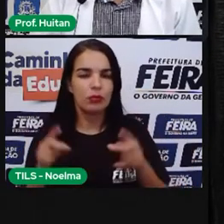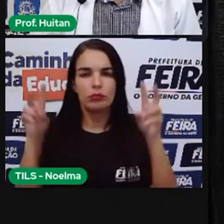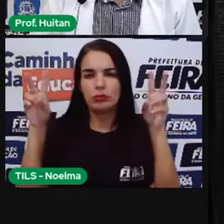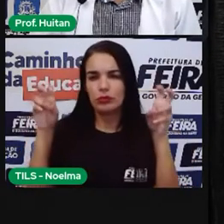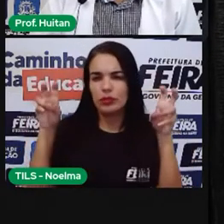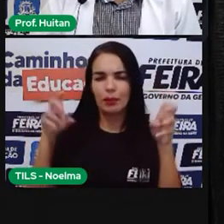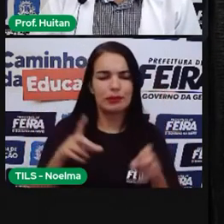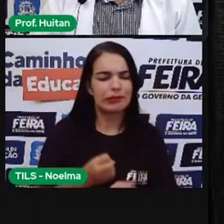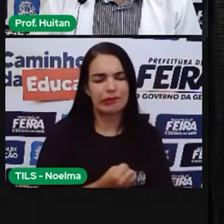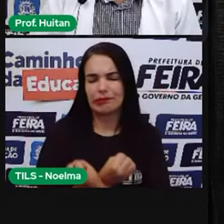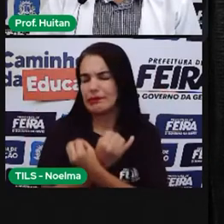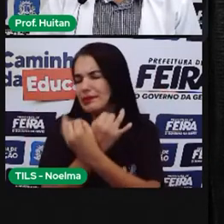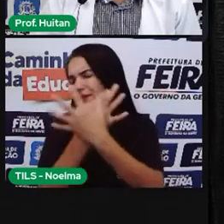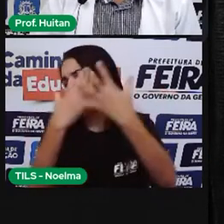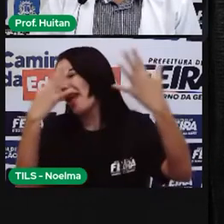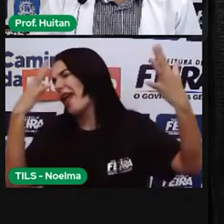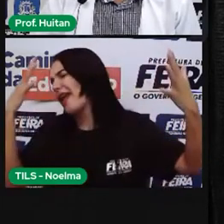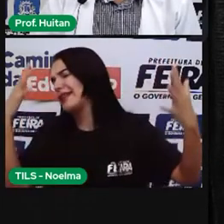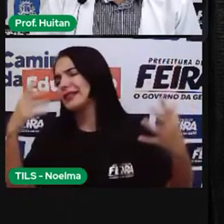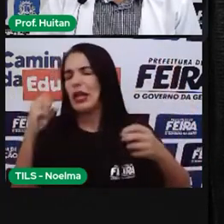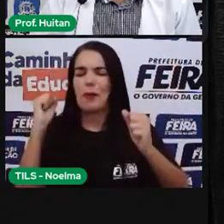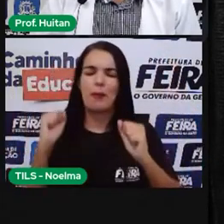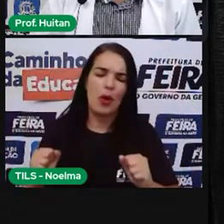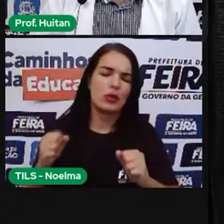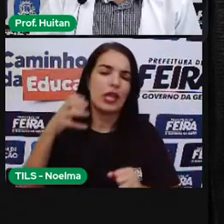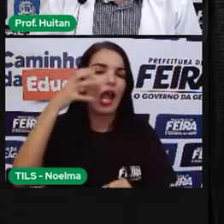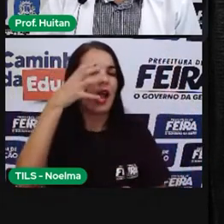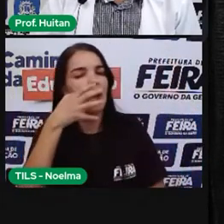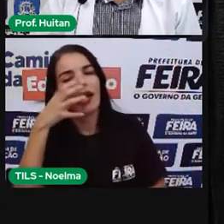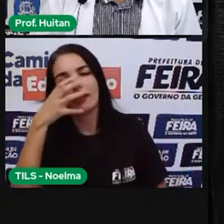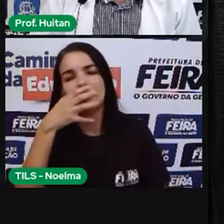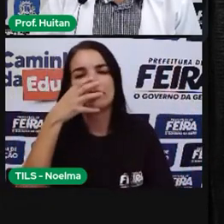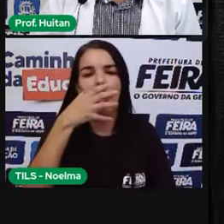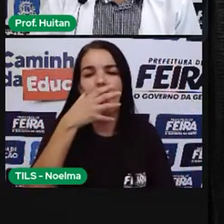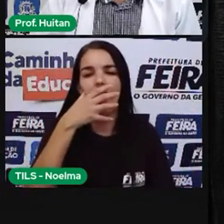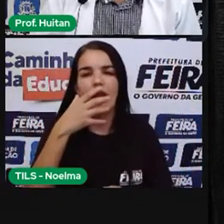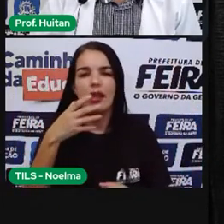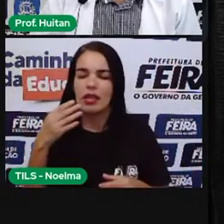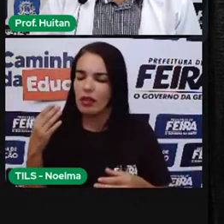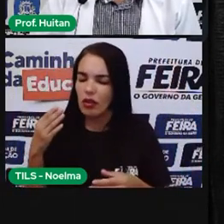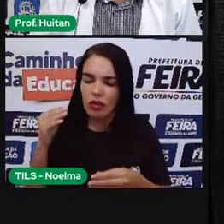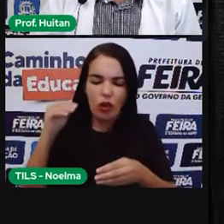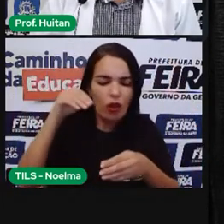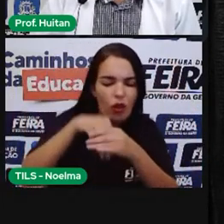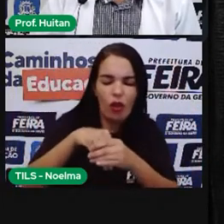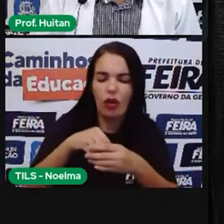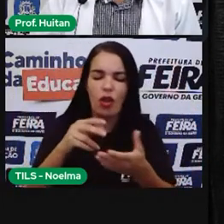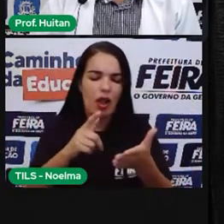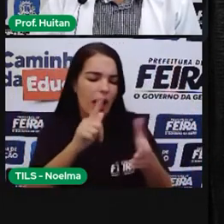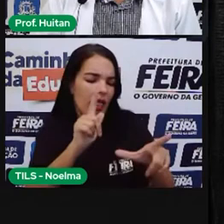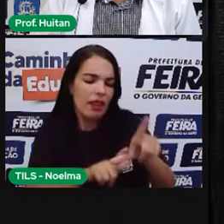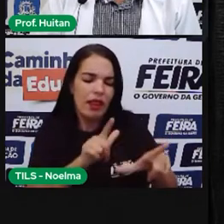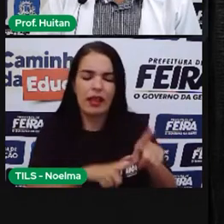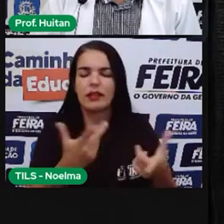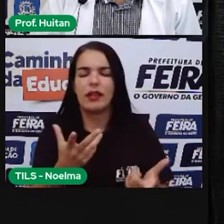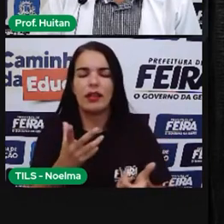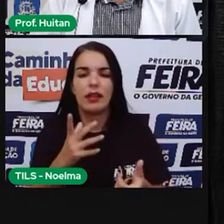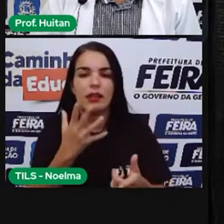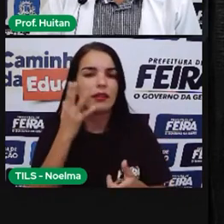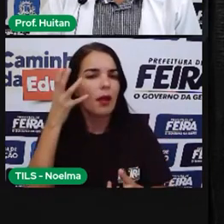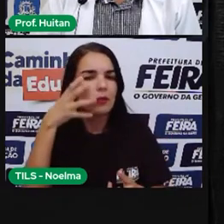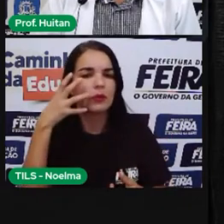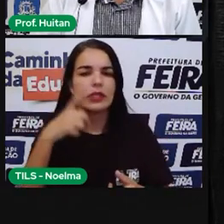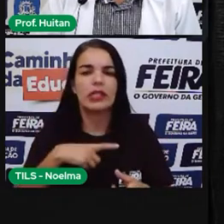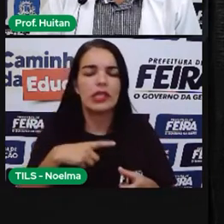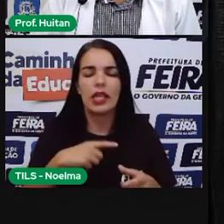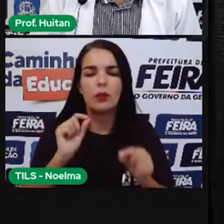temas, são diversos os temas que são tratados nas canções: o amor, temos cantigas de